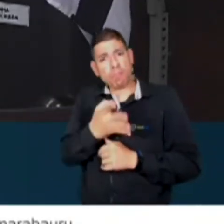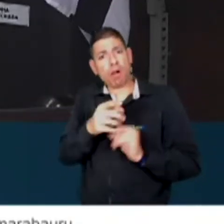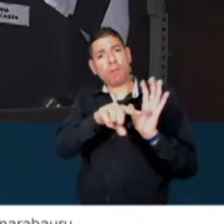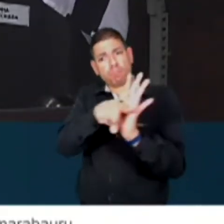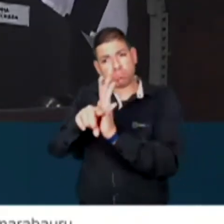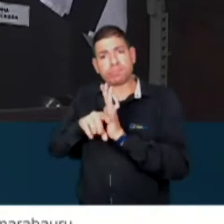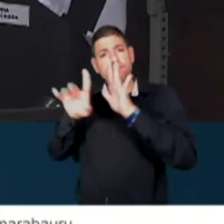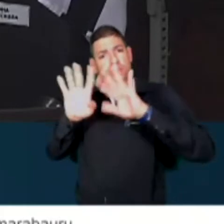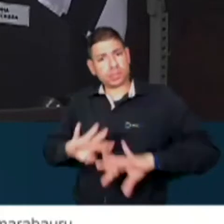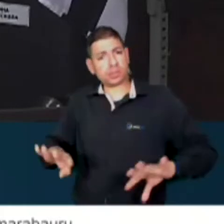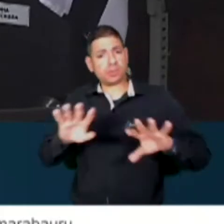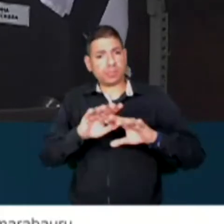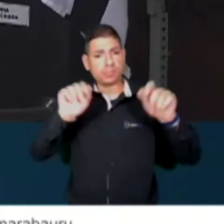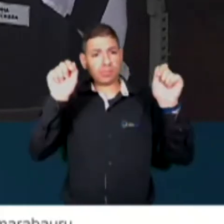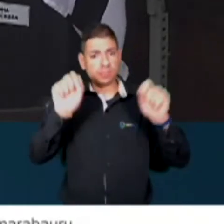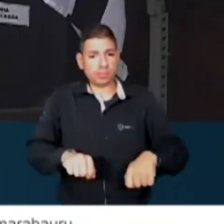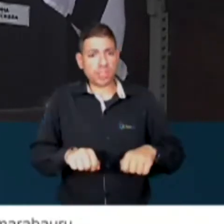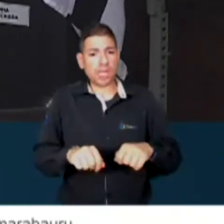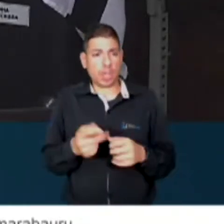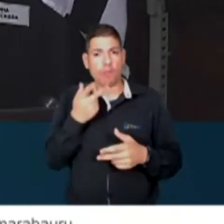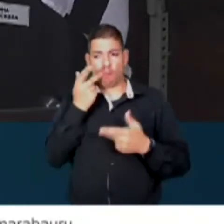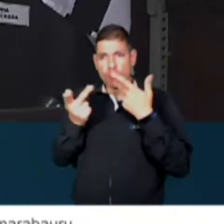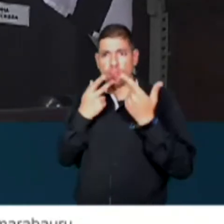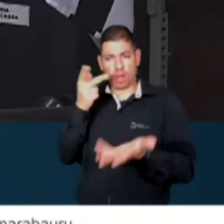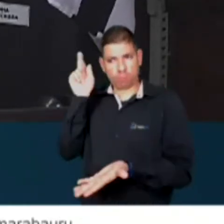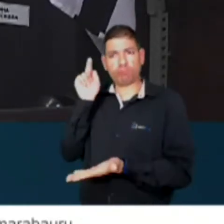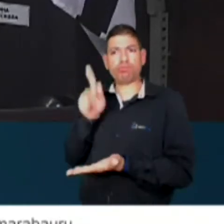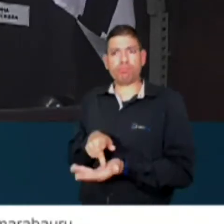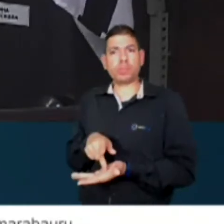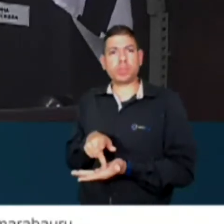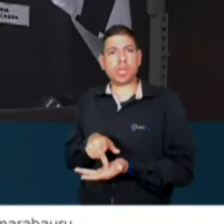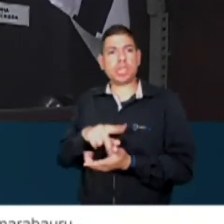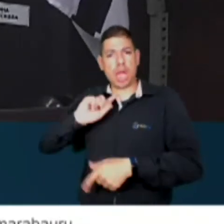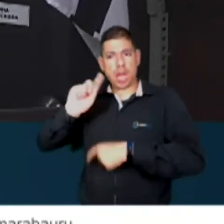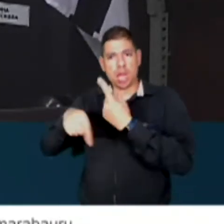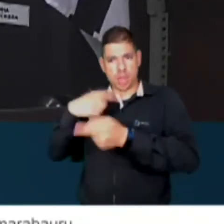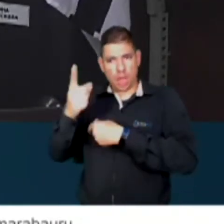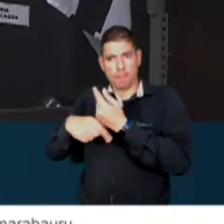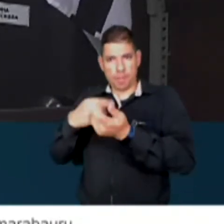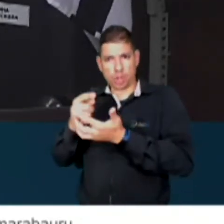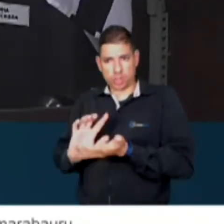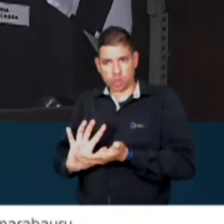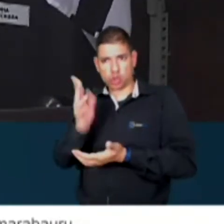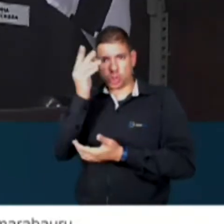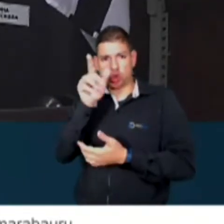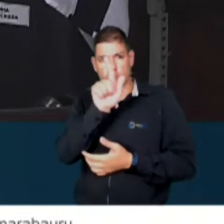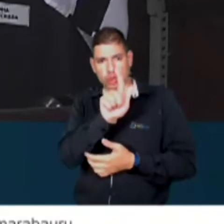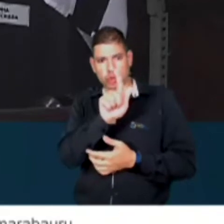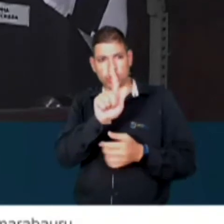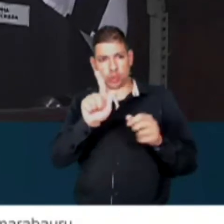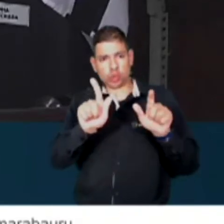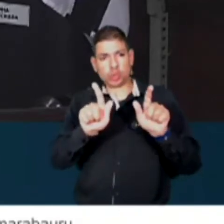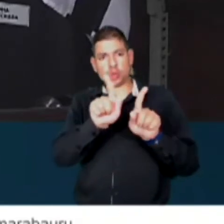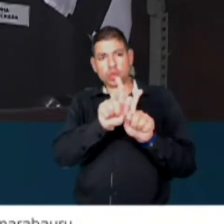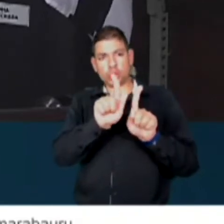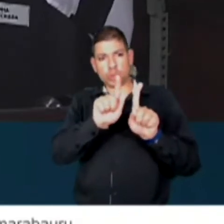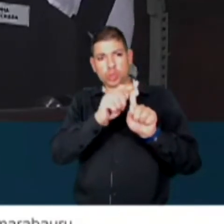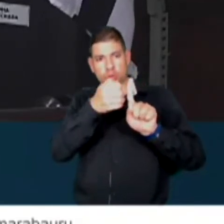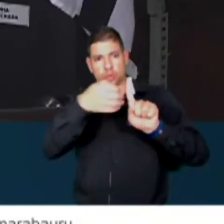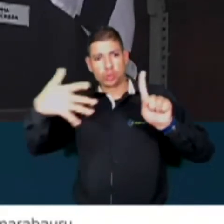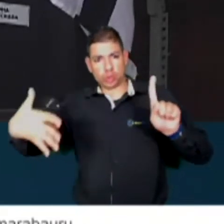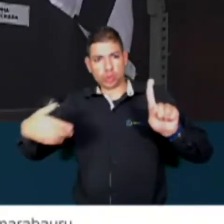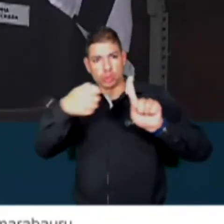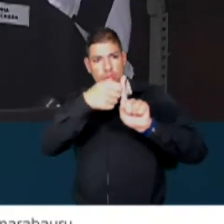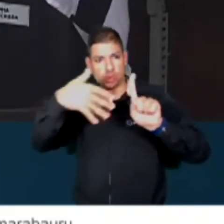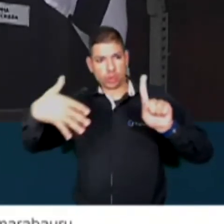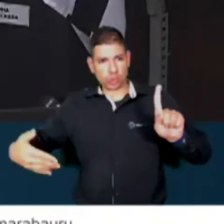infelizmente, vou dizer aqui uma verdade. Depois que surgiu o doutor Google, tem alguns técnicos que não tem o